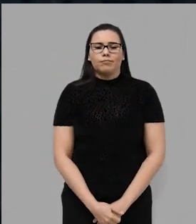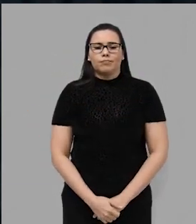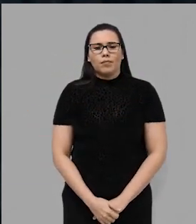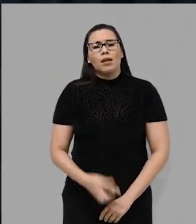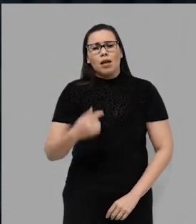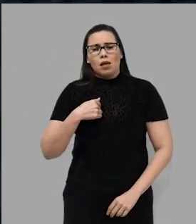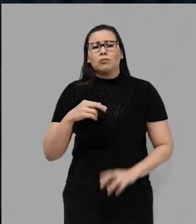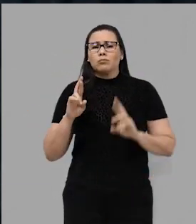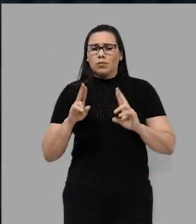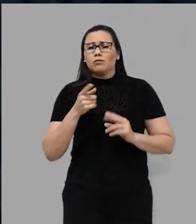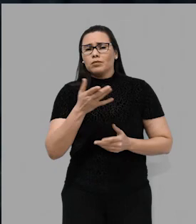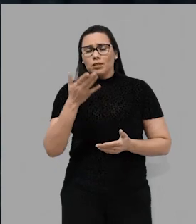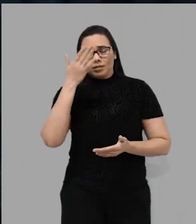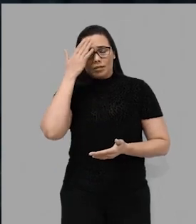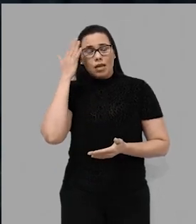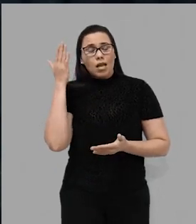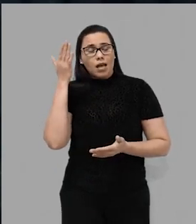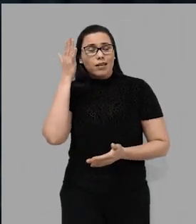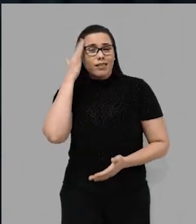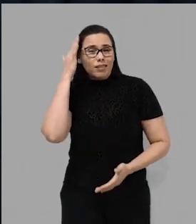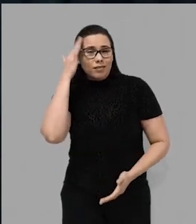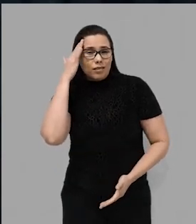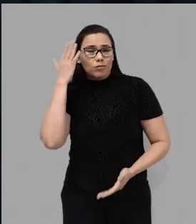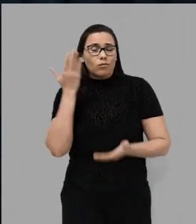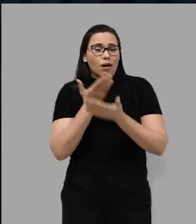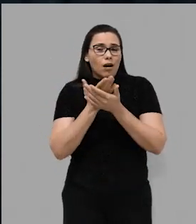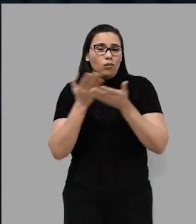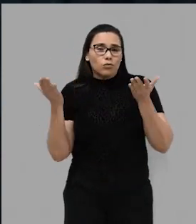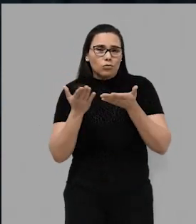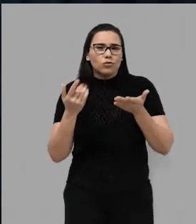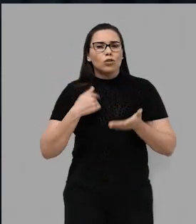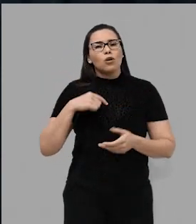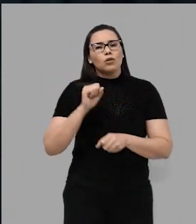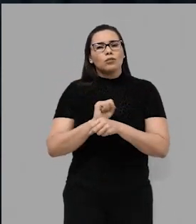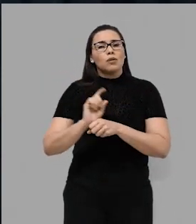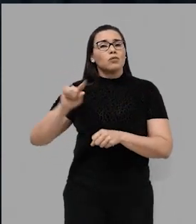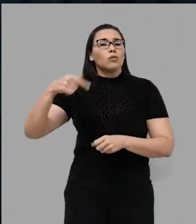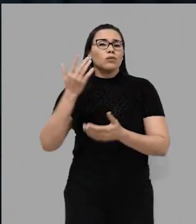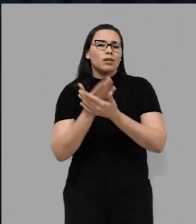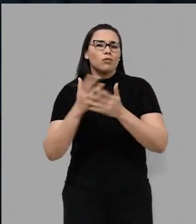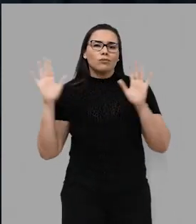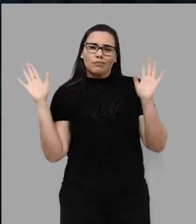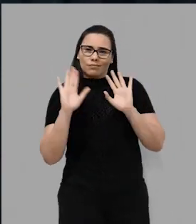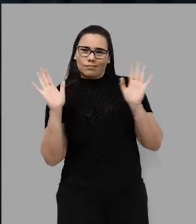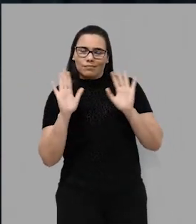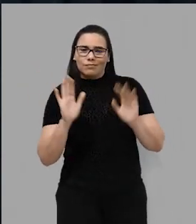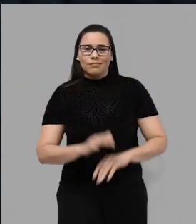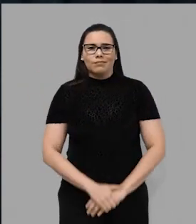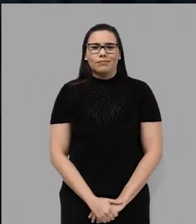Espero que todos tenham entendido a aula de hoje. Tá? E aguardo todos na próxima aula. Tchau, tchau.